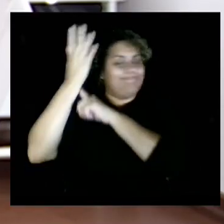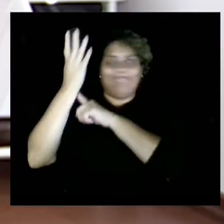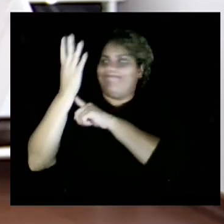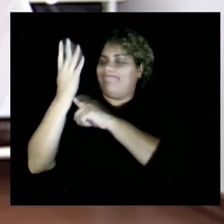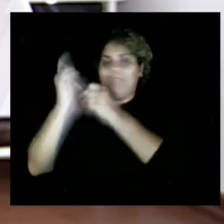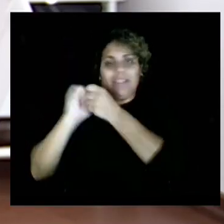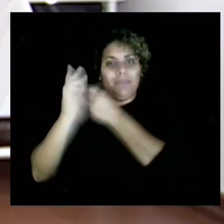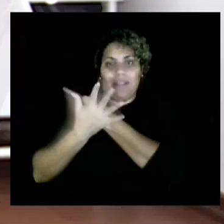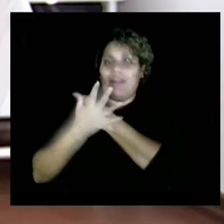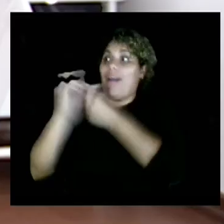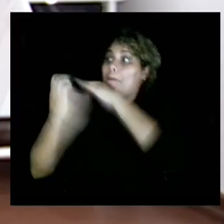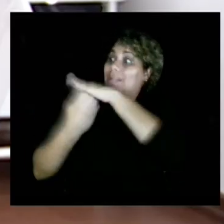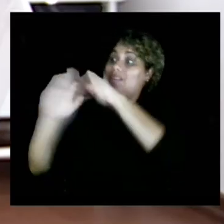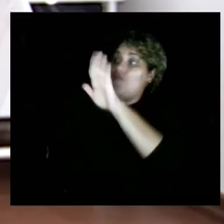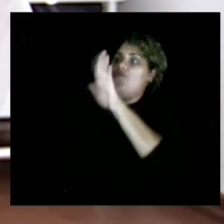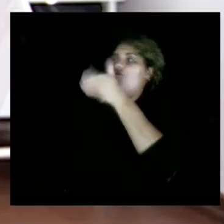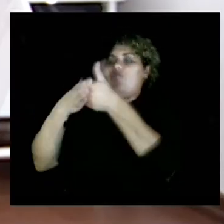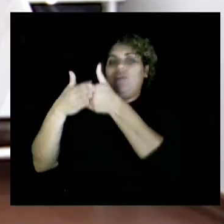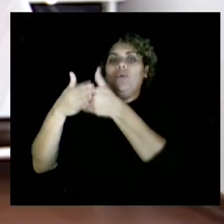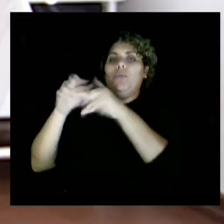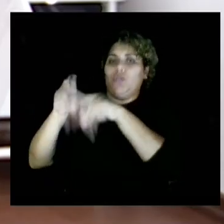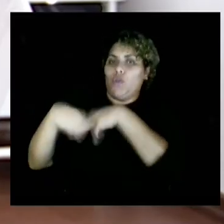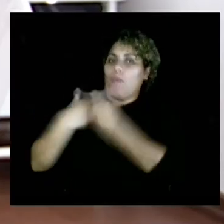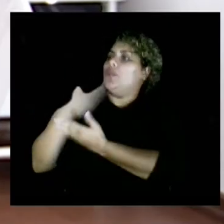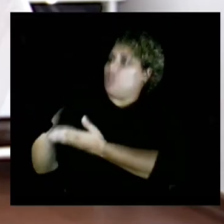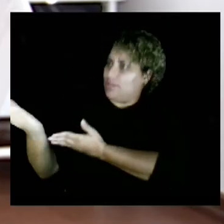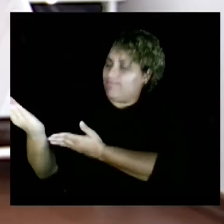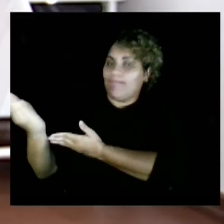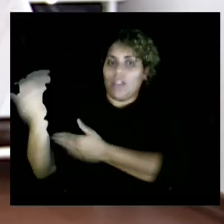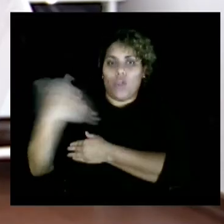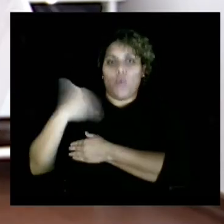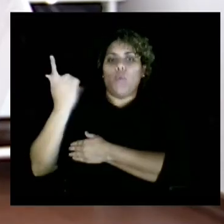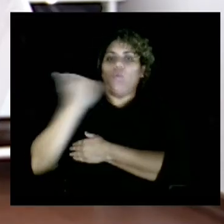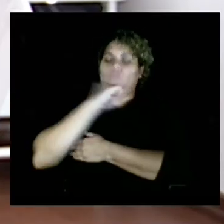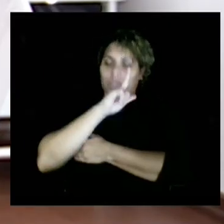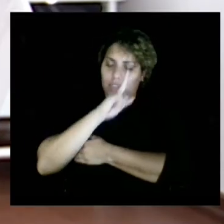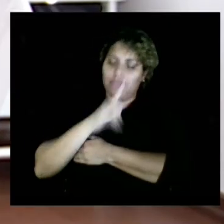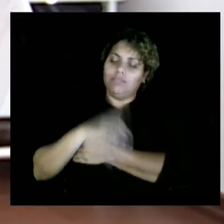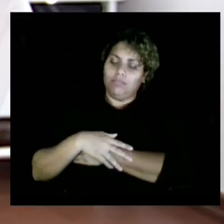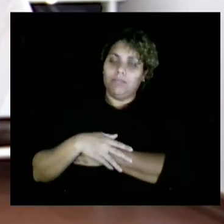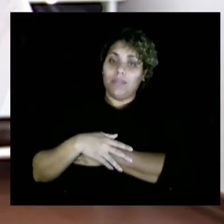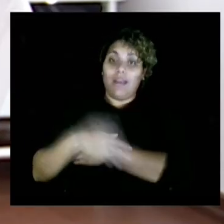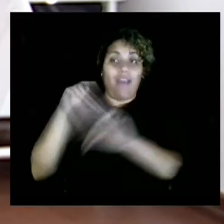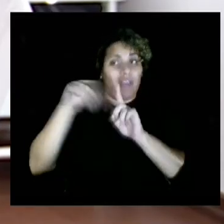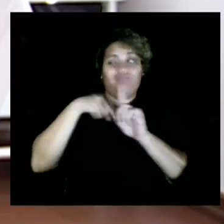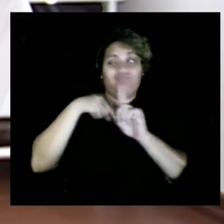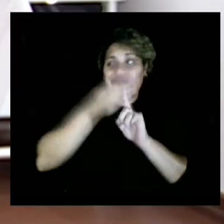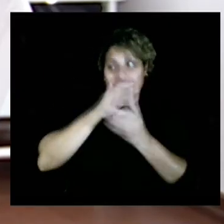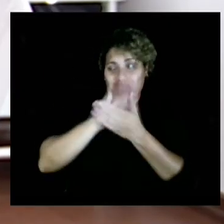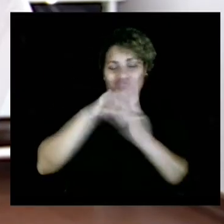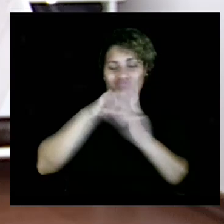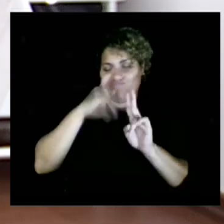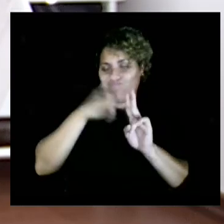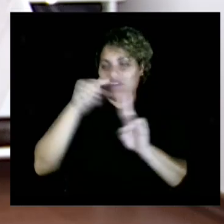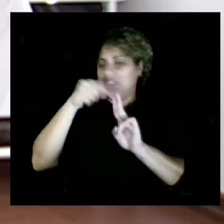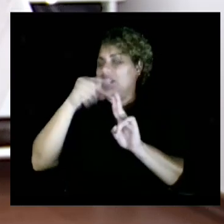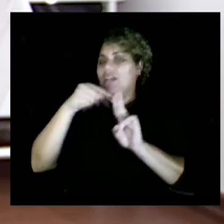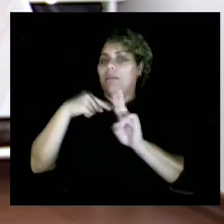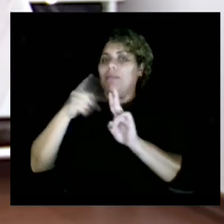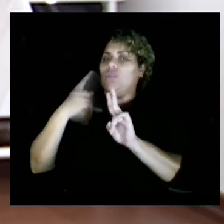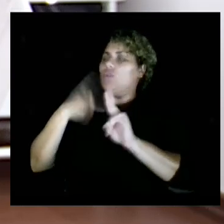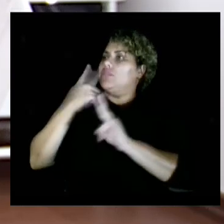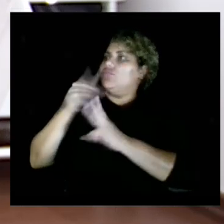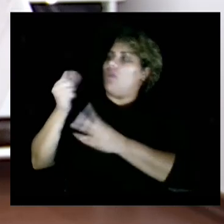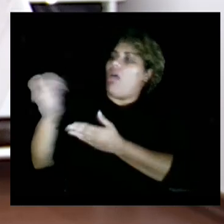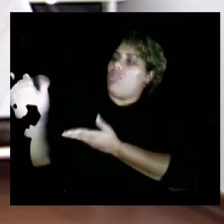eu tive que pedir. Ele não conseguiu, mas eu consegui, né? E aí, a gente ficou com auxílio até quando pôde. Sim. E foi o